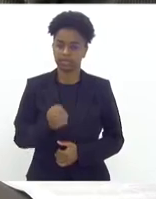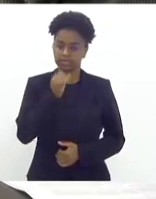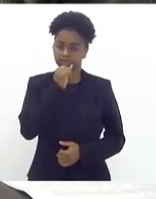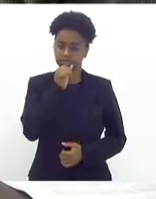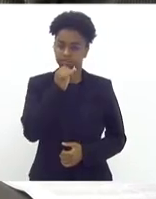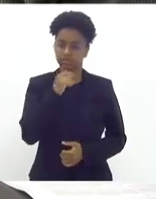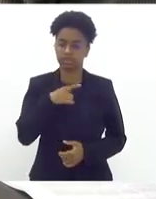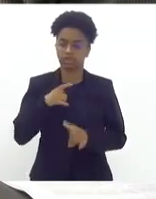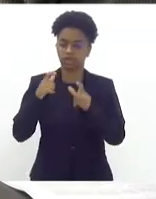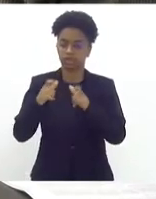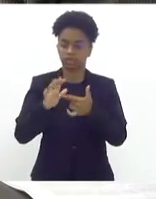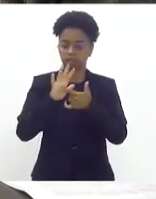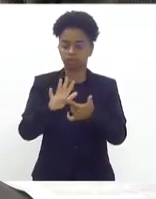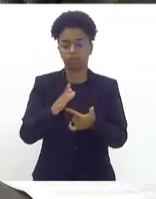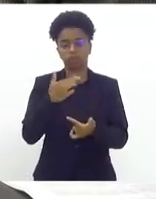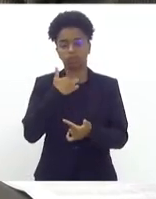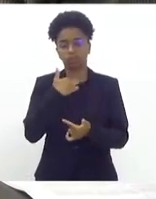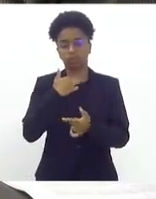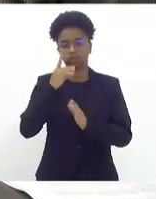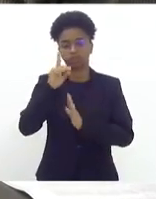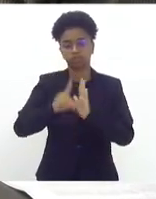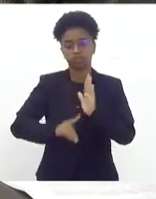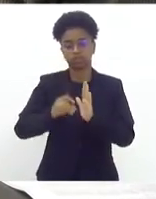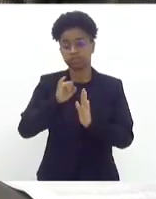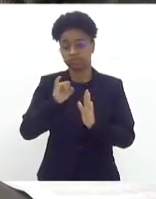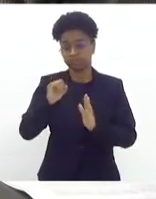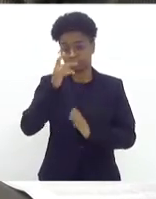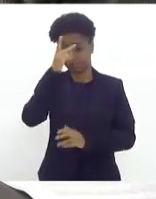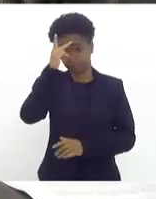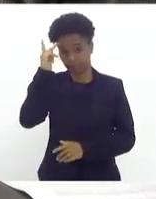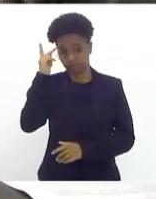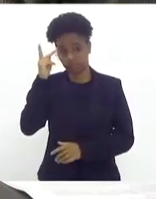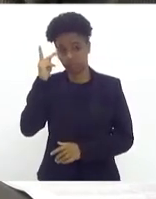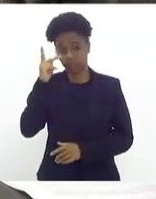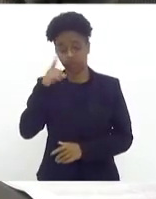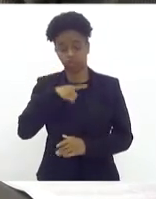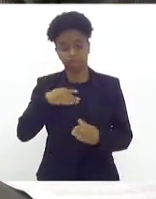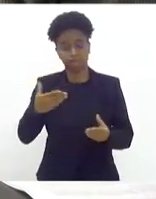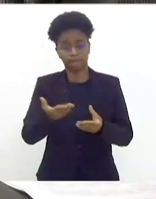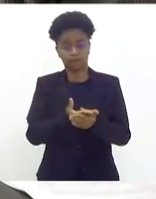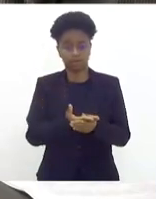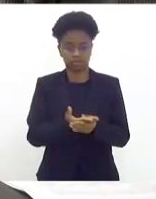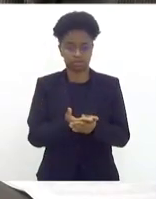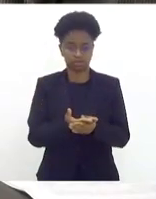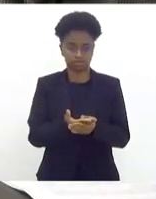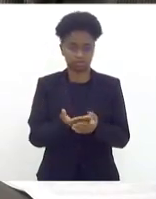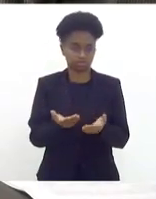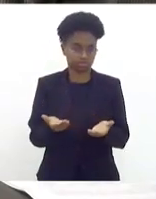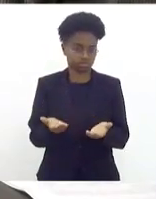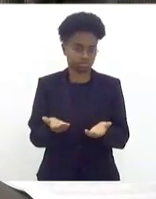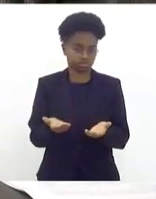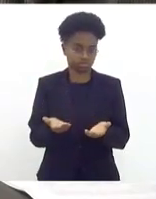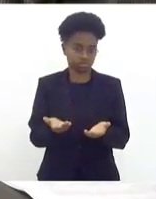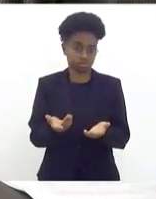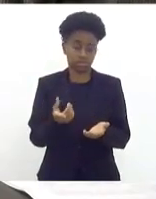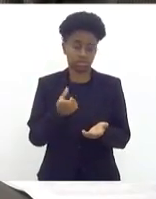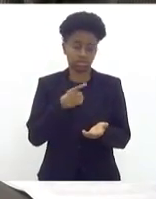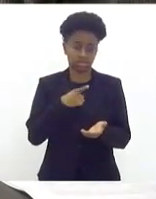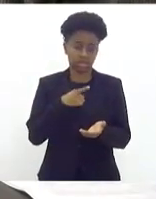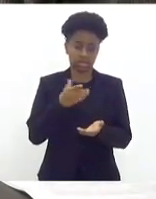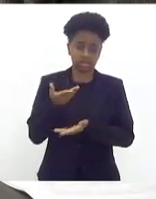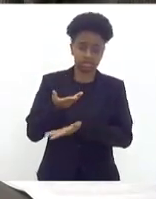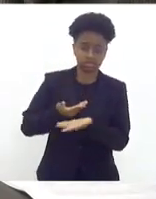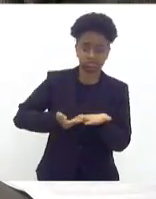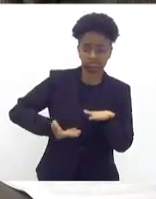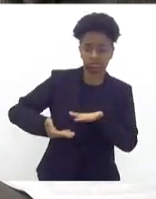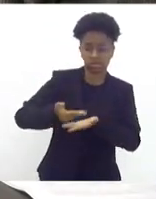que diz que não pode ser diretor quem está respondendo a um processo. Ora, que tem a questão do trânsito em julgado, quer